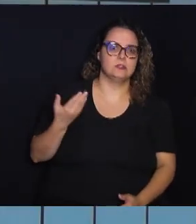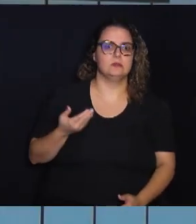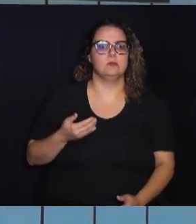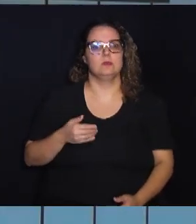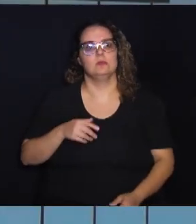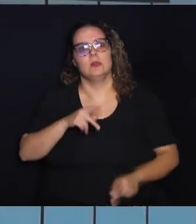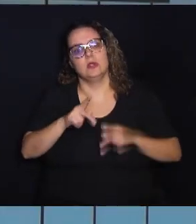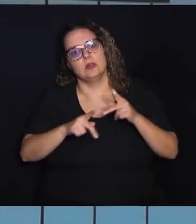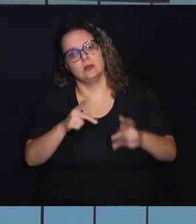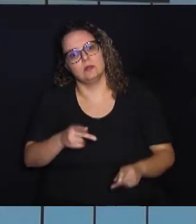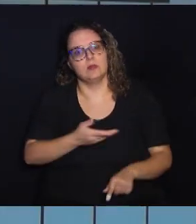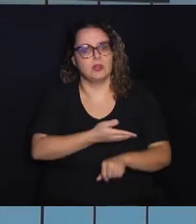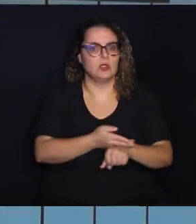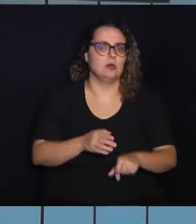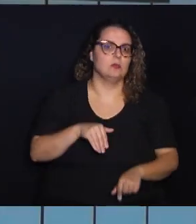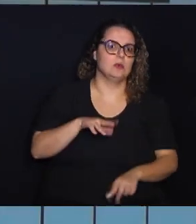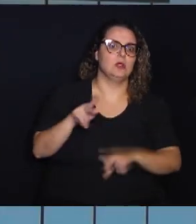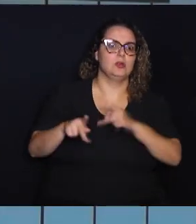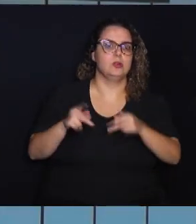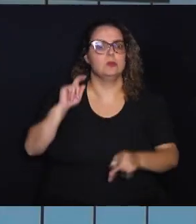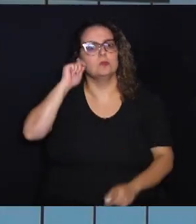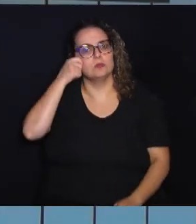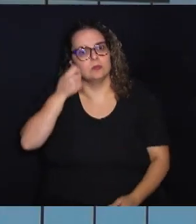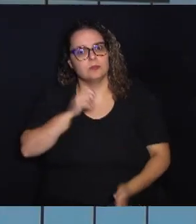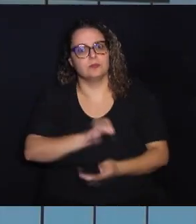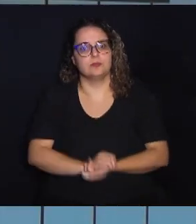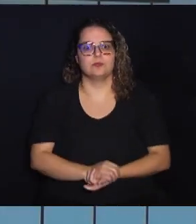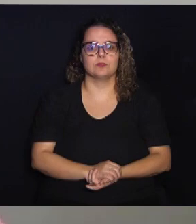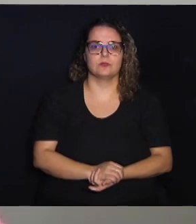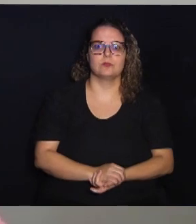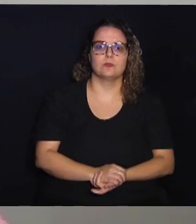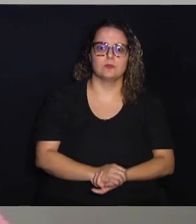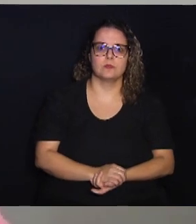mais a população branca, mais a população negra?